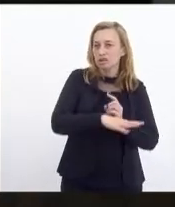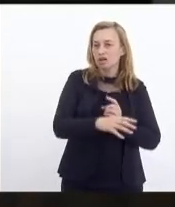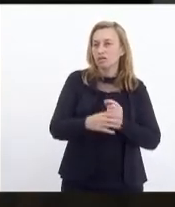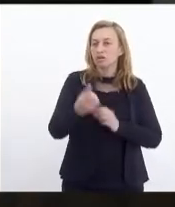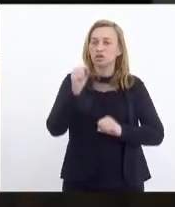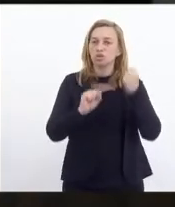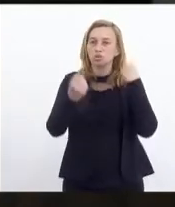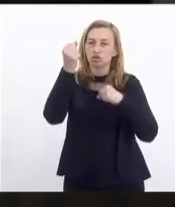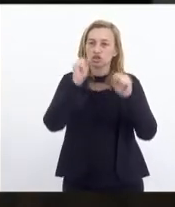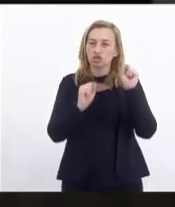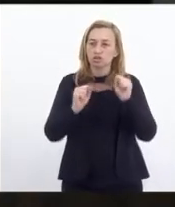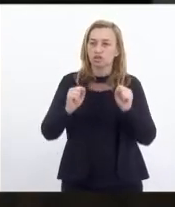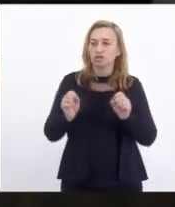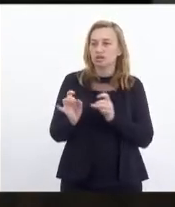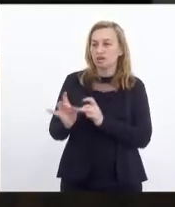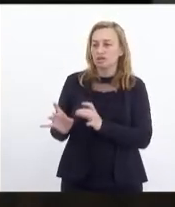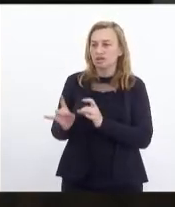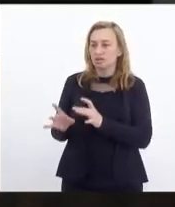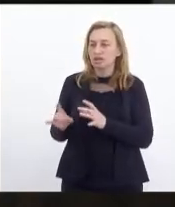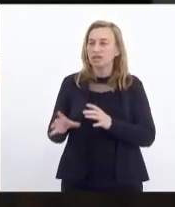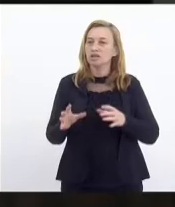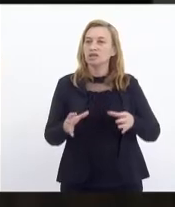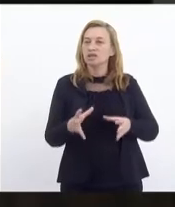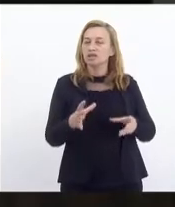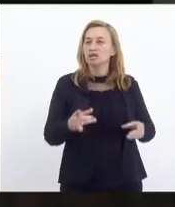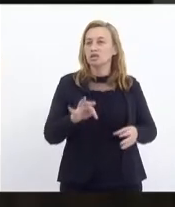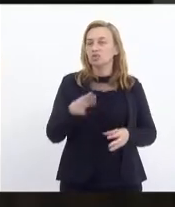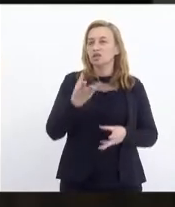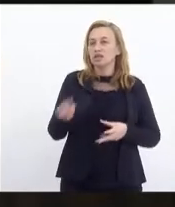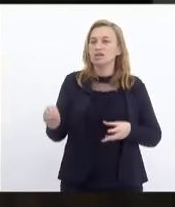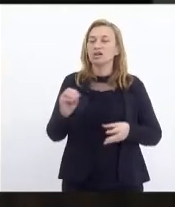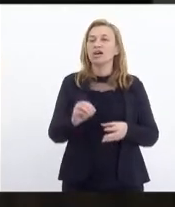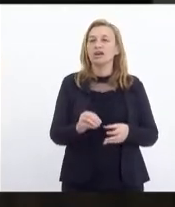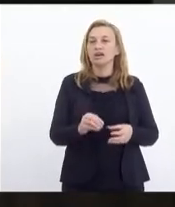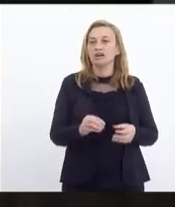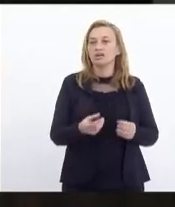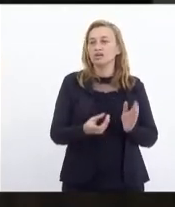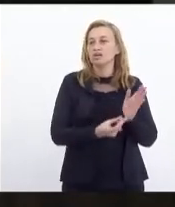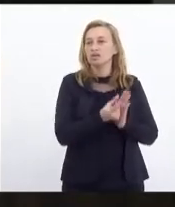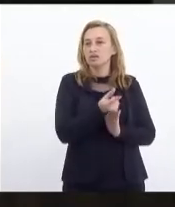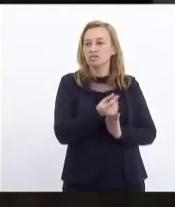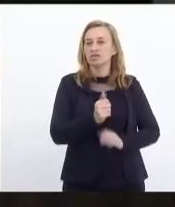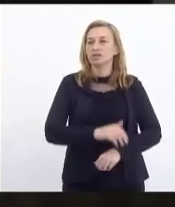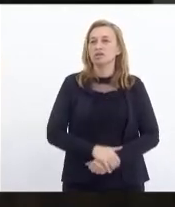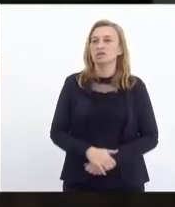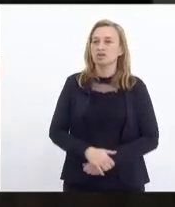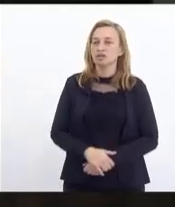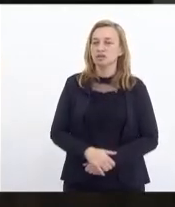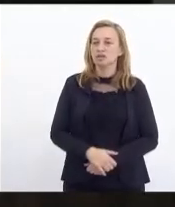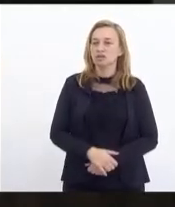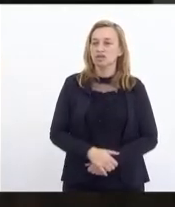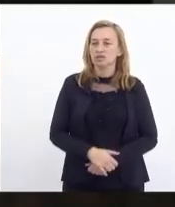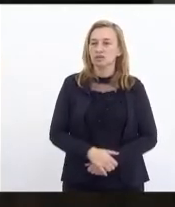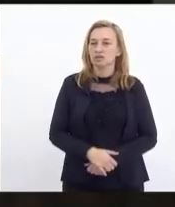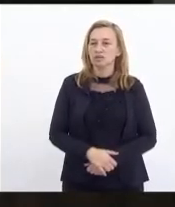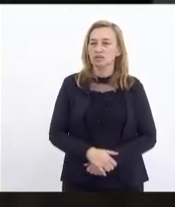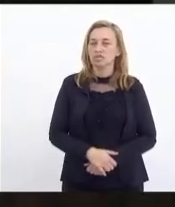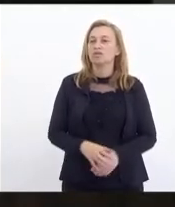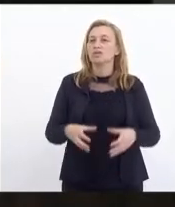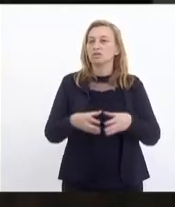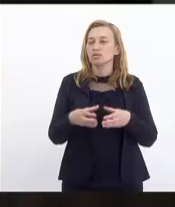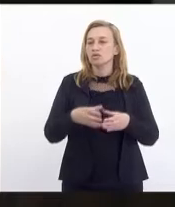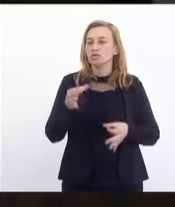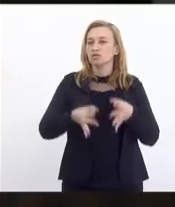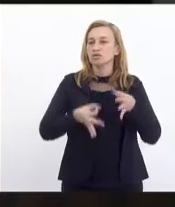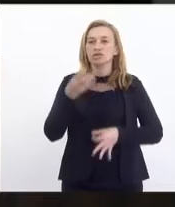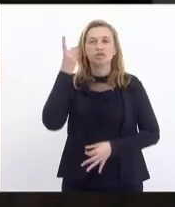Comércio, de tributação e orçamento. Para emitir parecer pela Comissão de Constituição